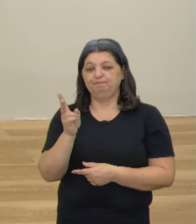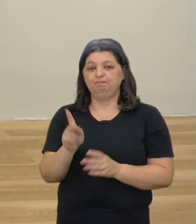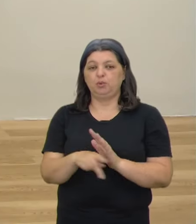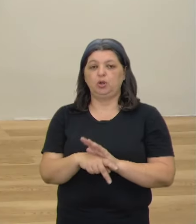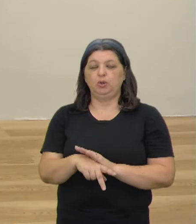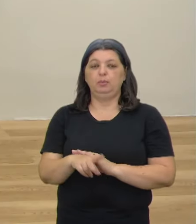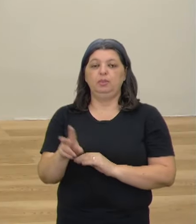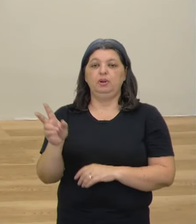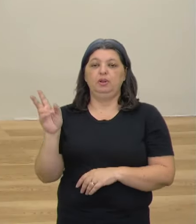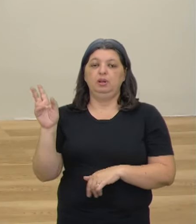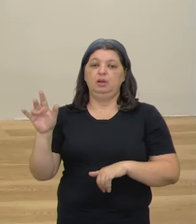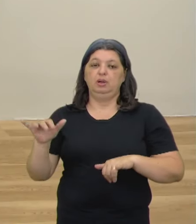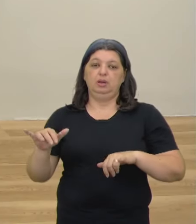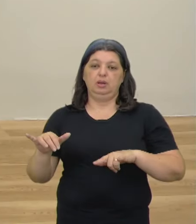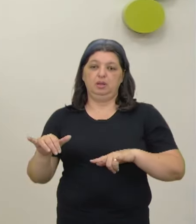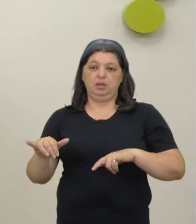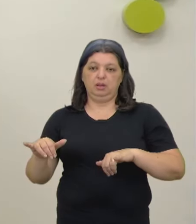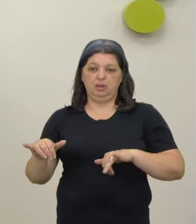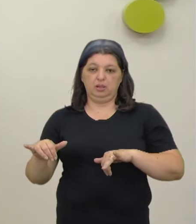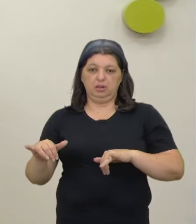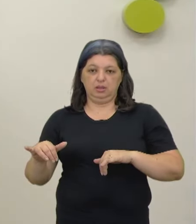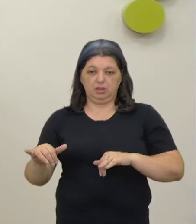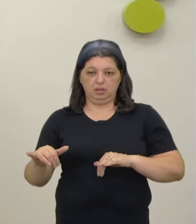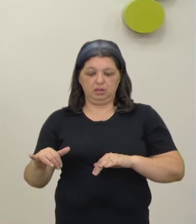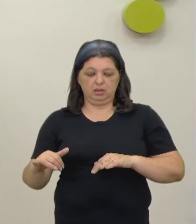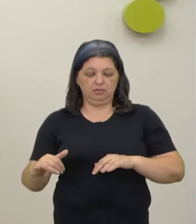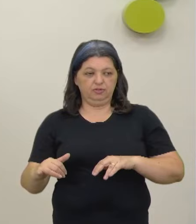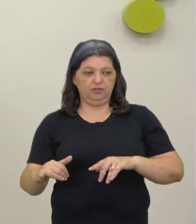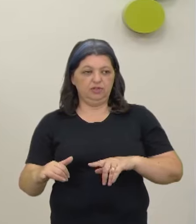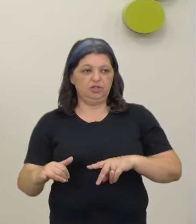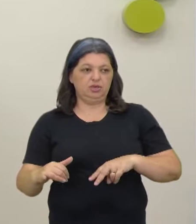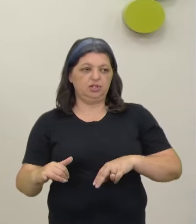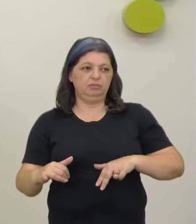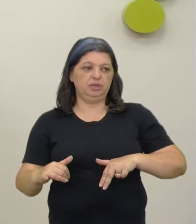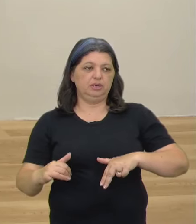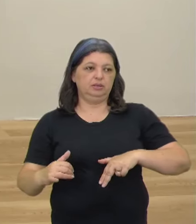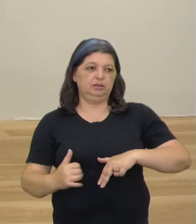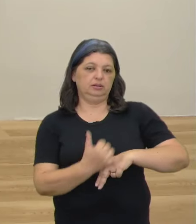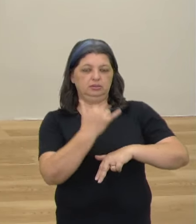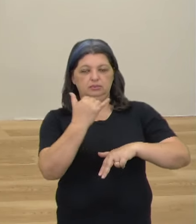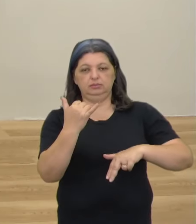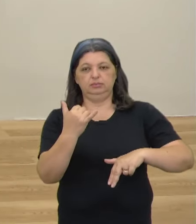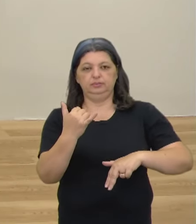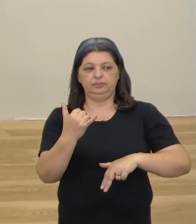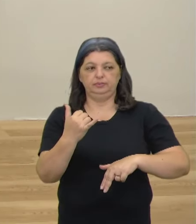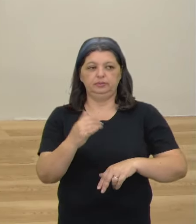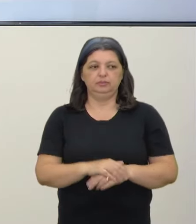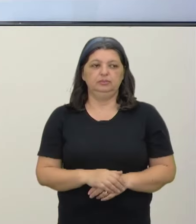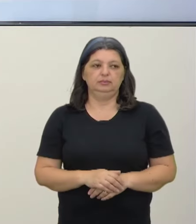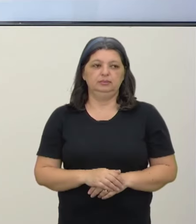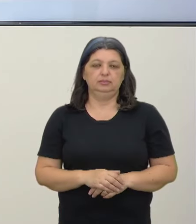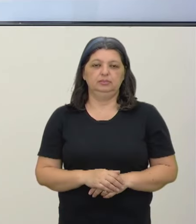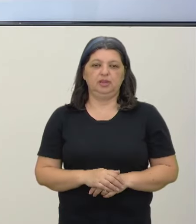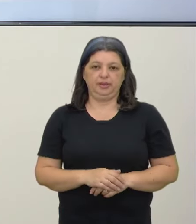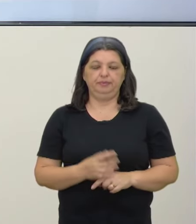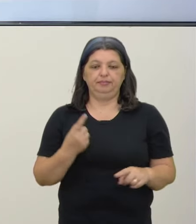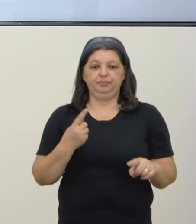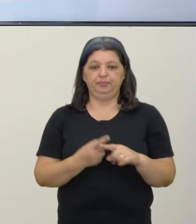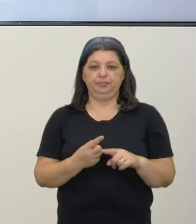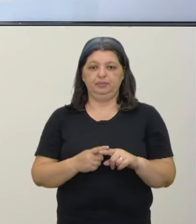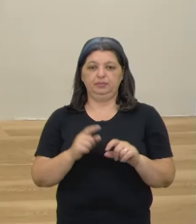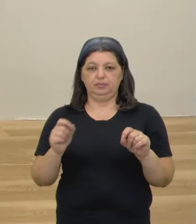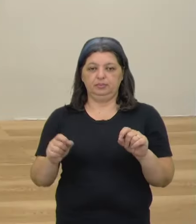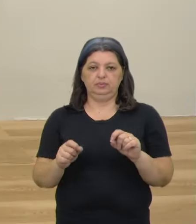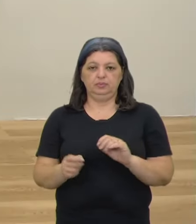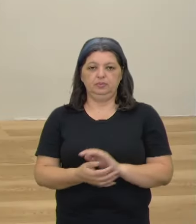eu? Nossa, se eu soubesse, eu pedia pra Jennifer. Então tá bom, vai ser o Tom. Pode ser. Vai